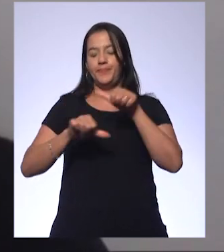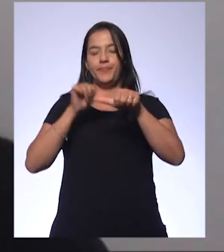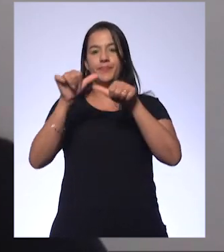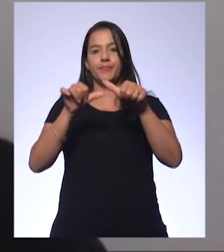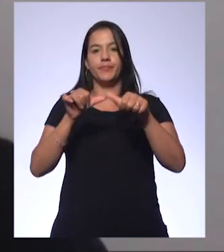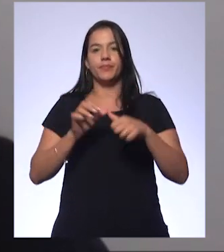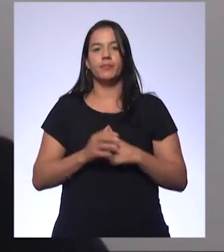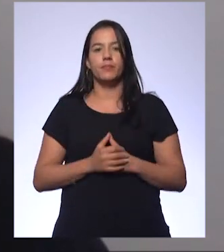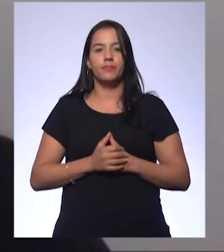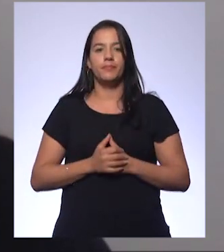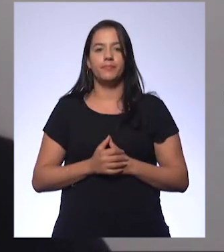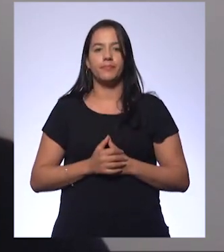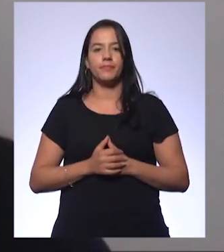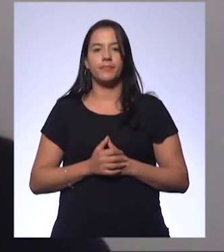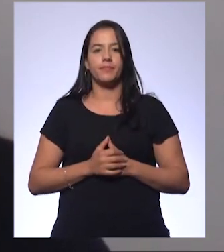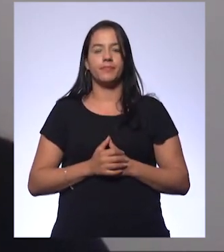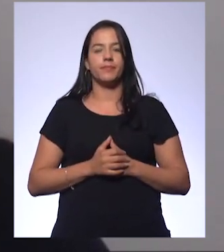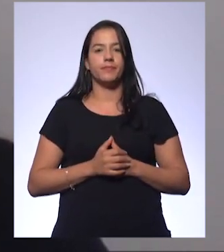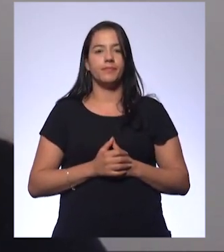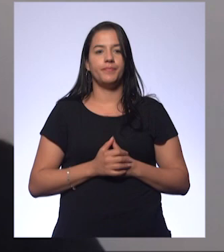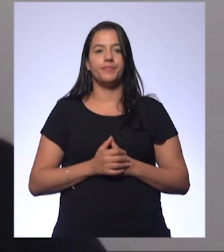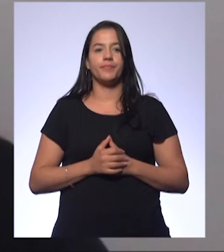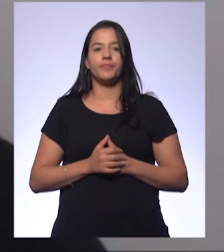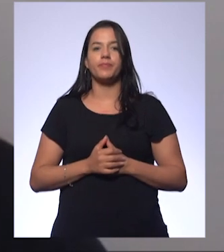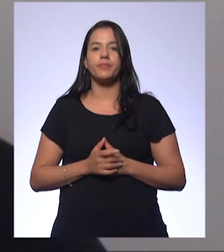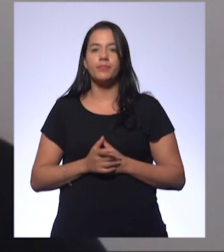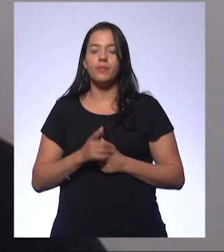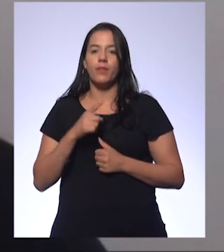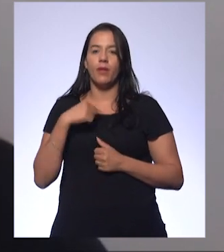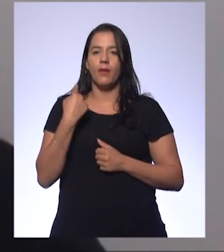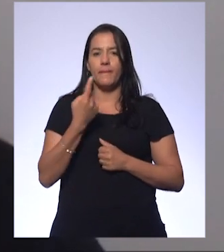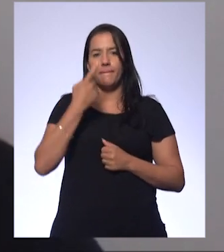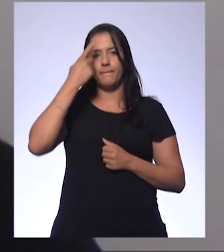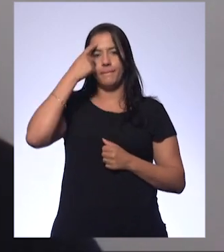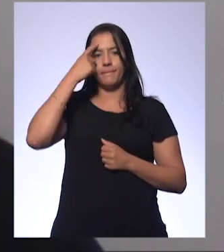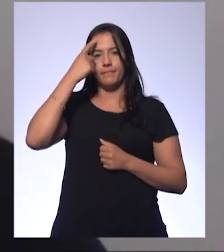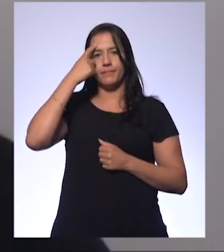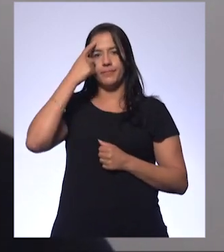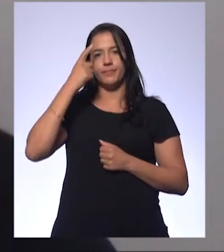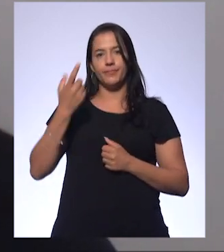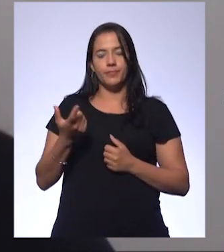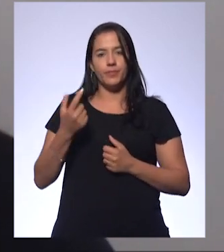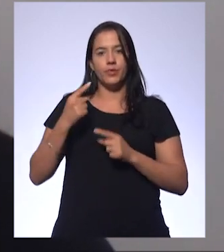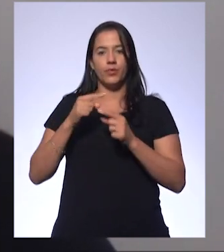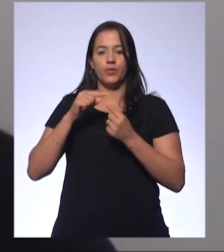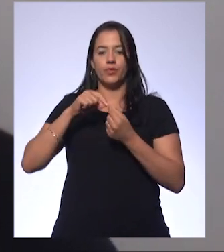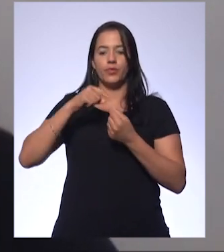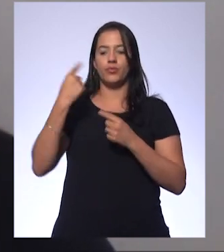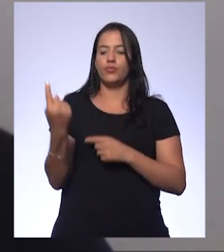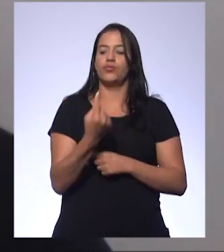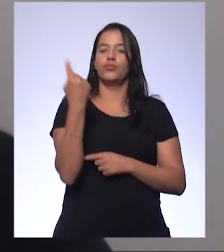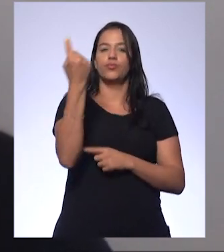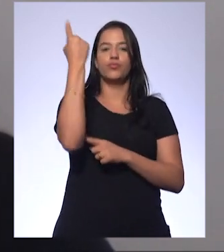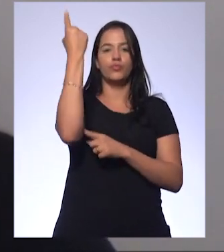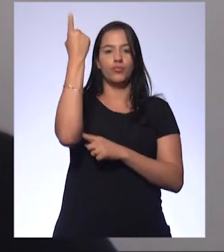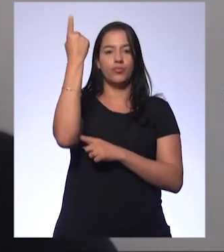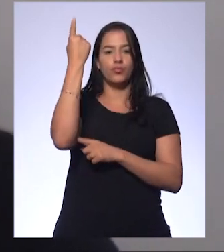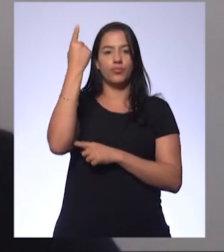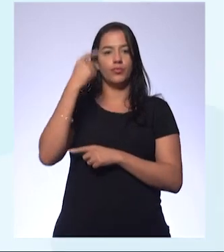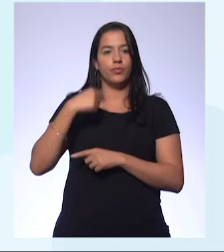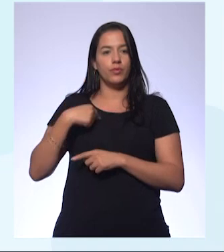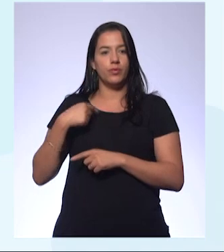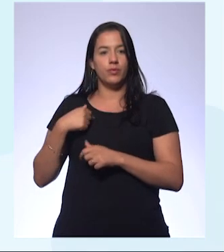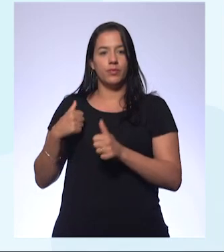Ou de repente, se a gente for pensar em relação à questão de altura, né? Se a gente colocar a